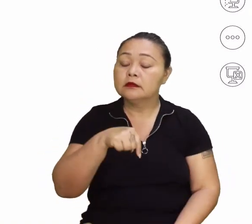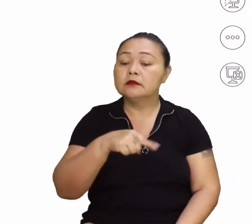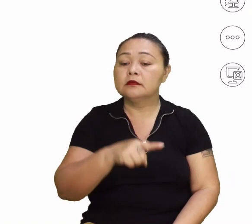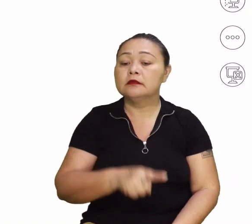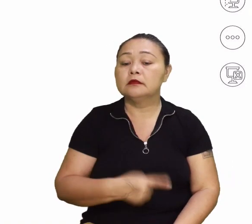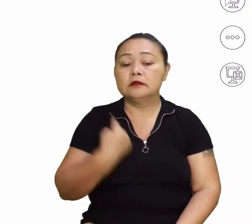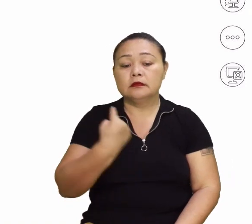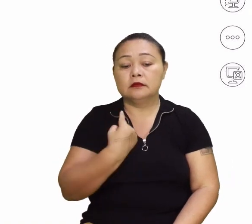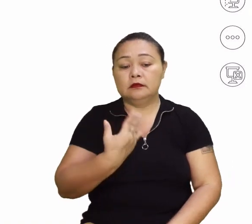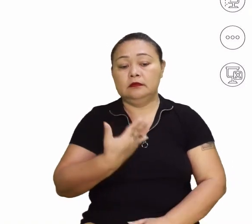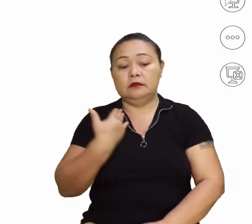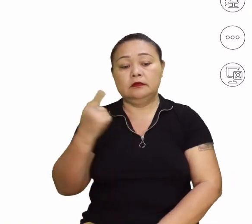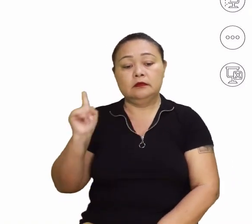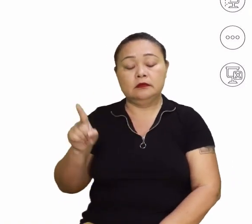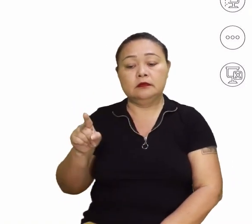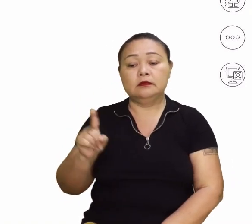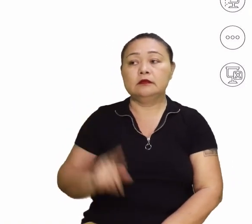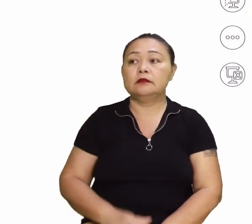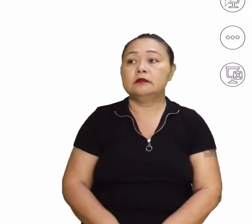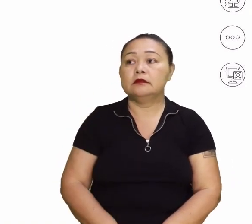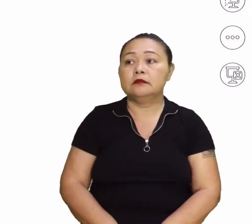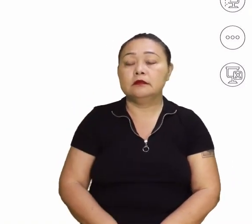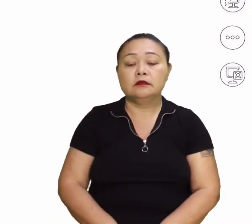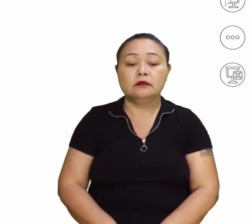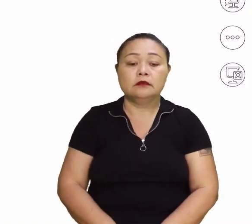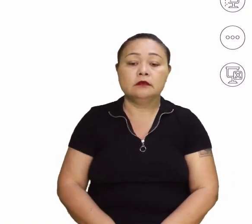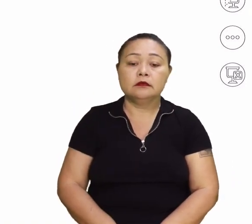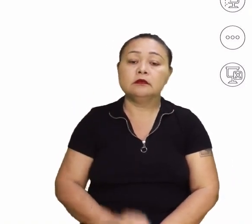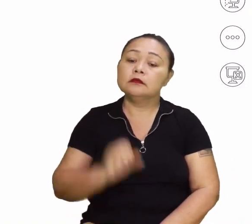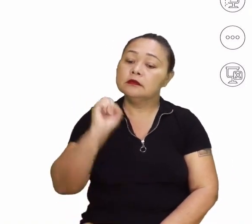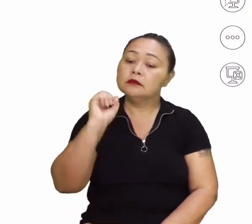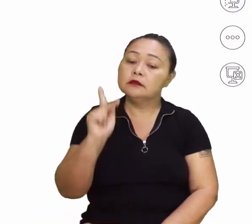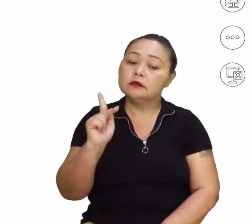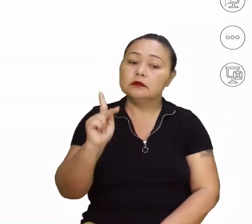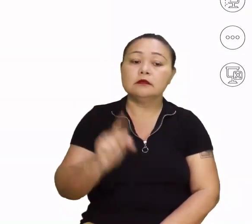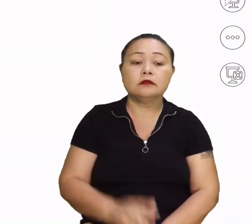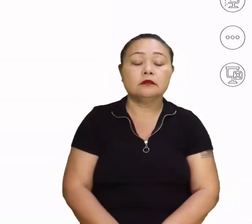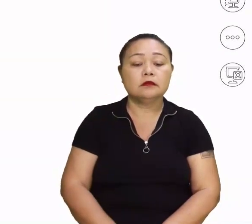forma independente. Aqui a palavra é essa, independente. Ok?